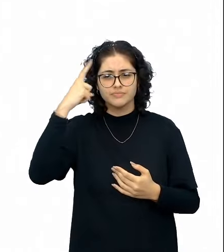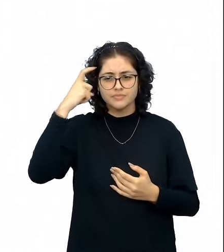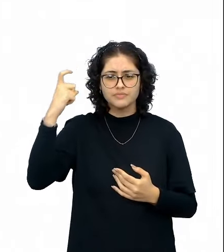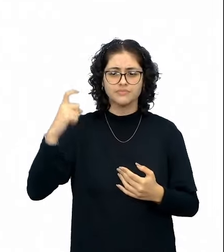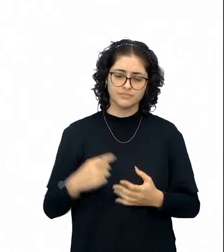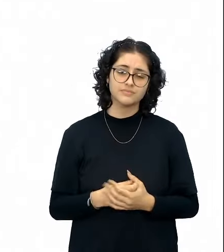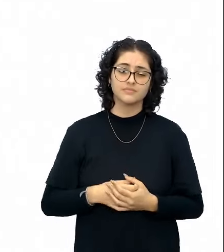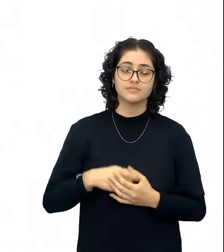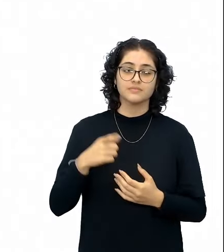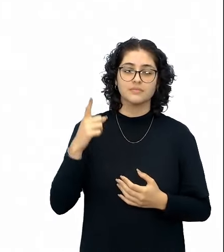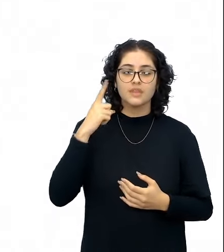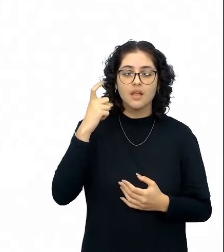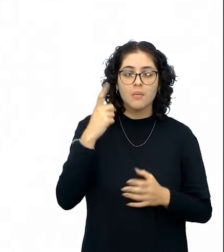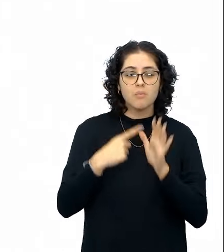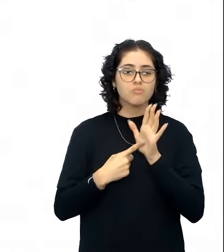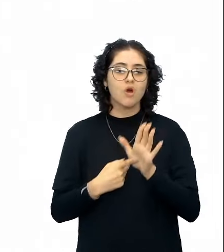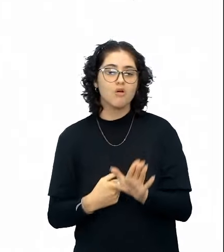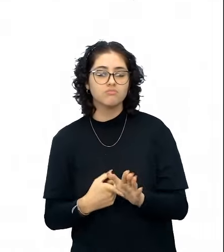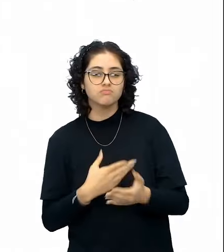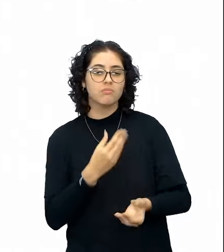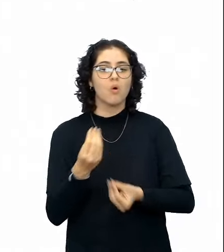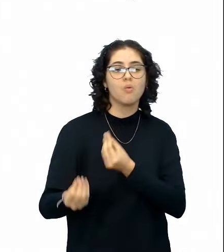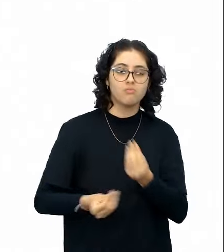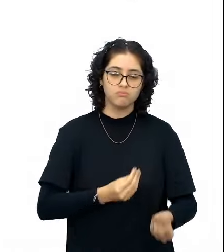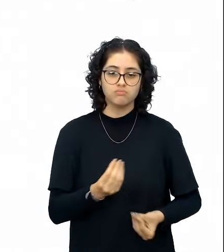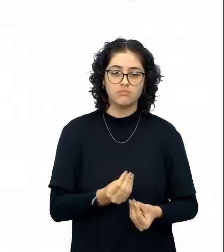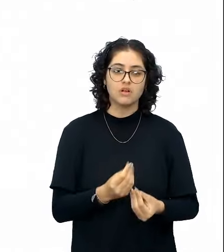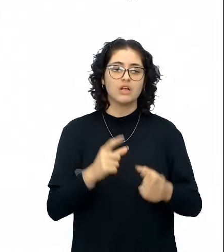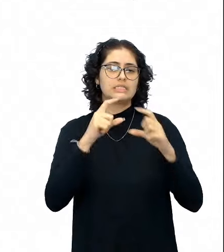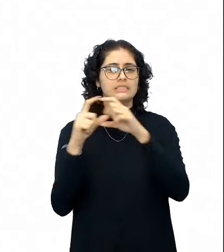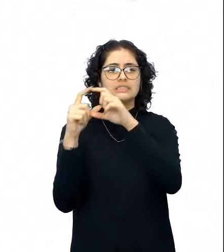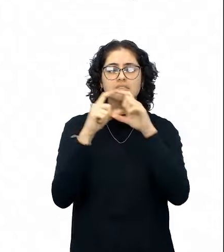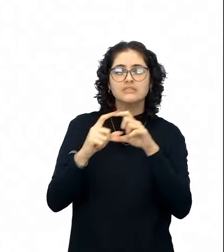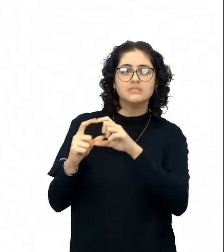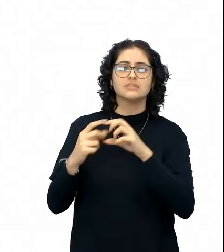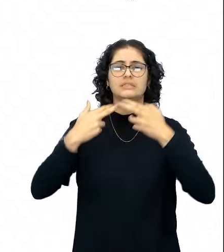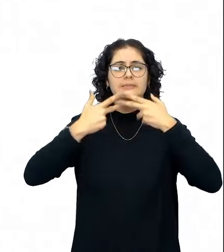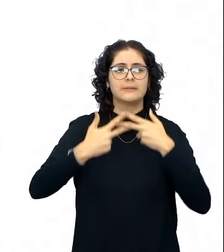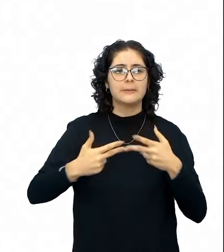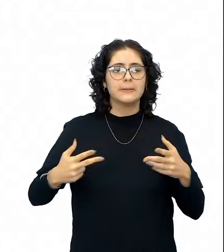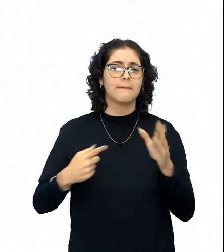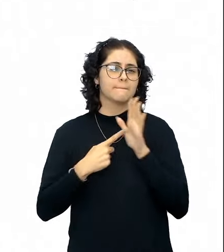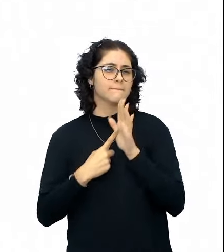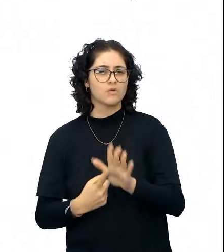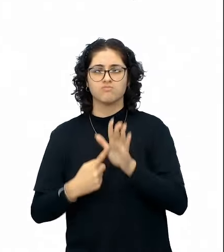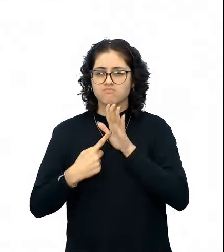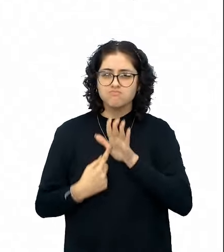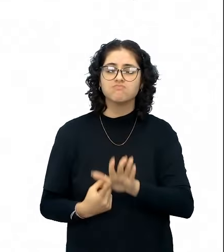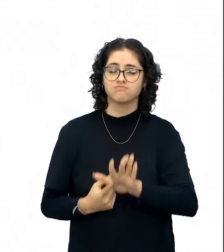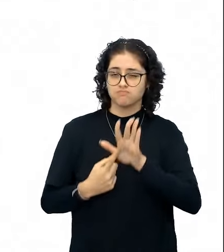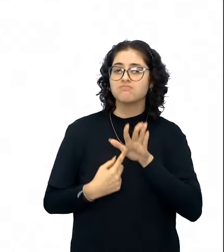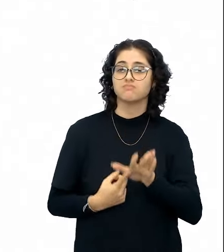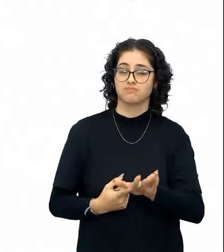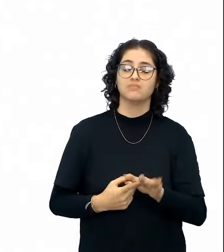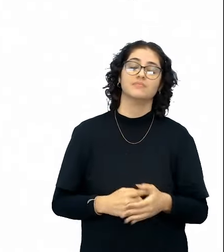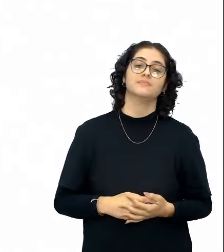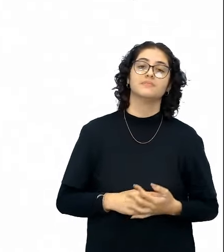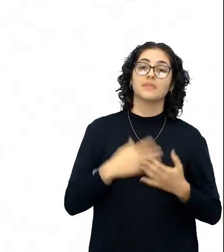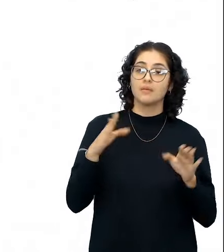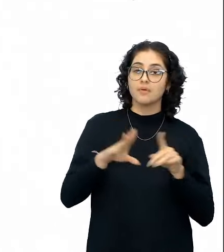estar trazendo exemplos de todas as maneiras, de tirinhas clássicas, de estar apresentando, ter a